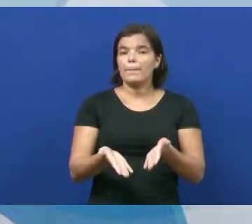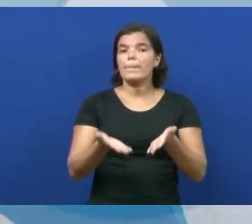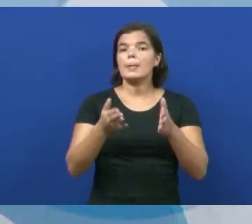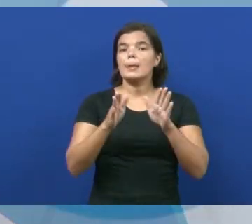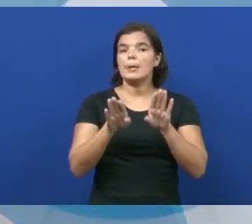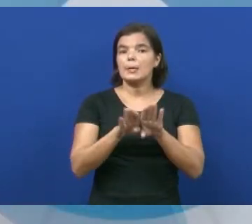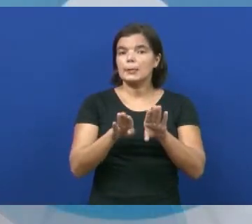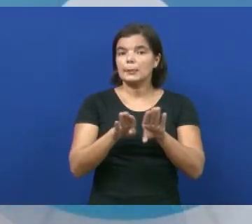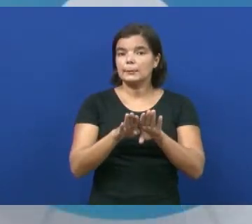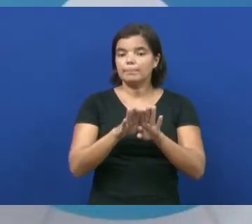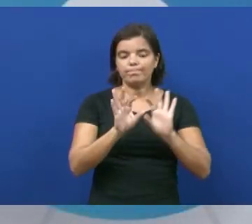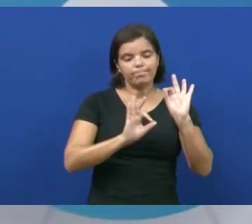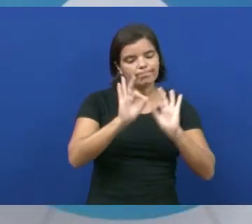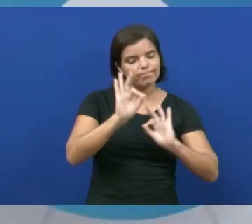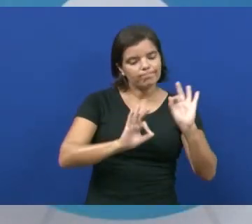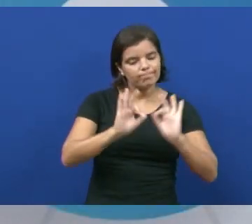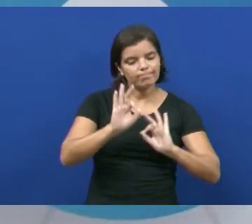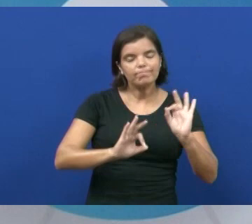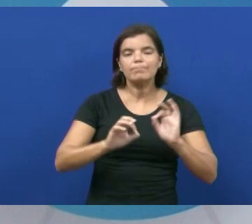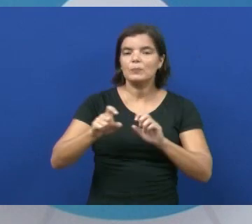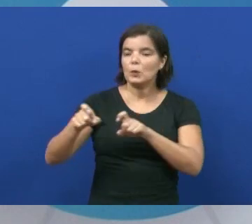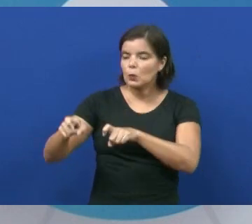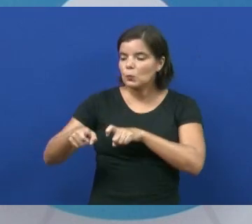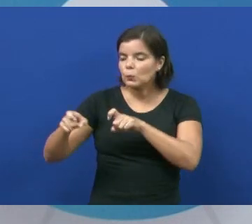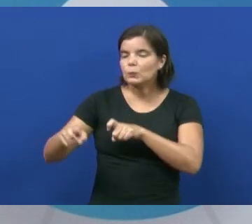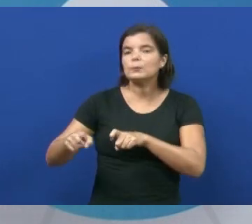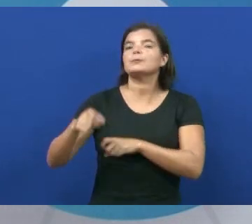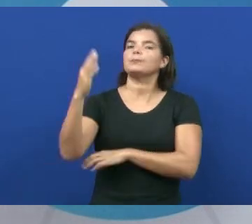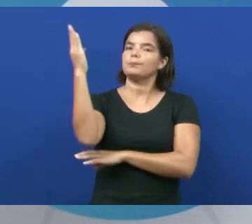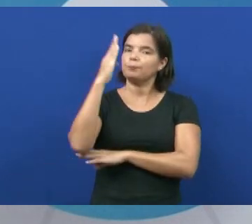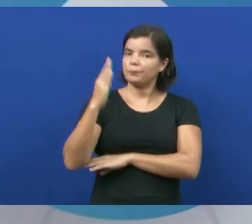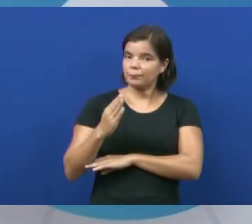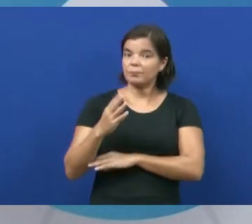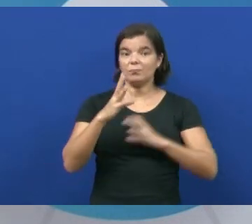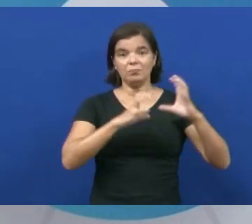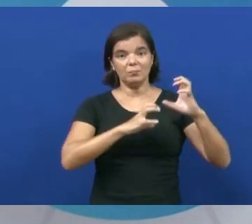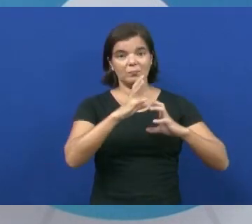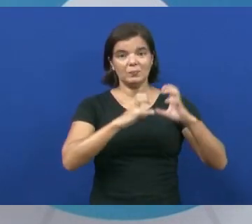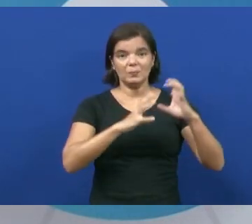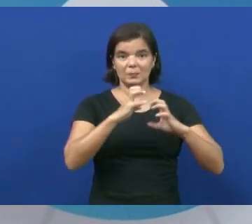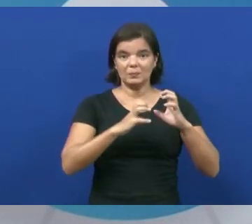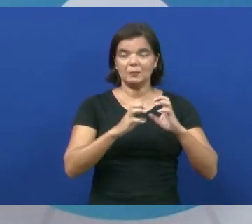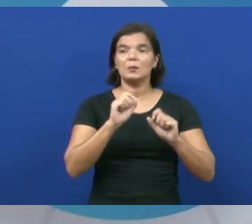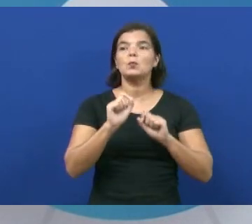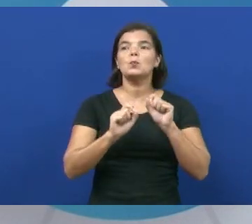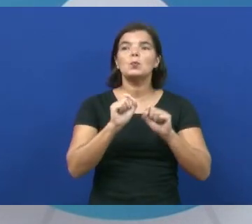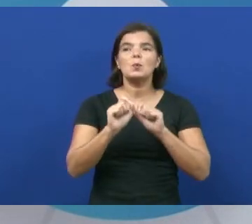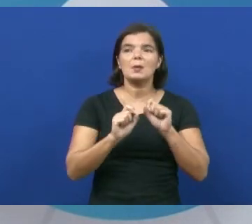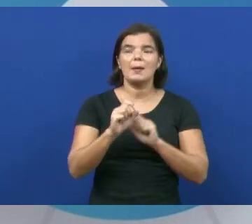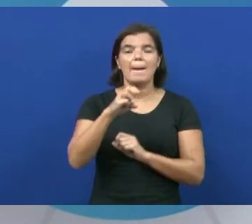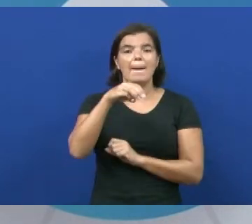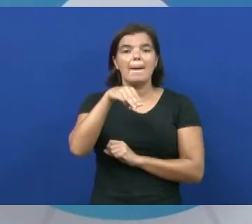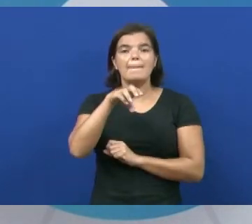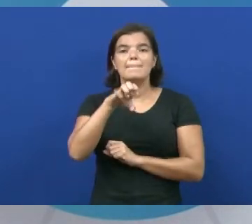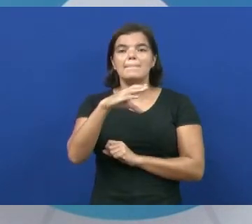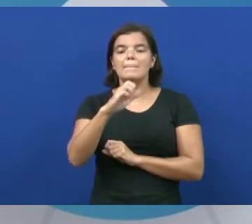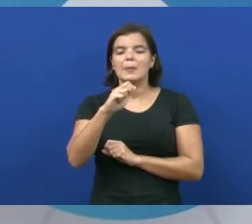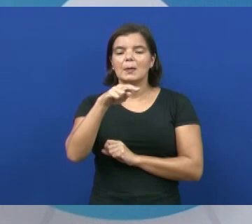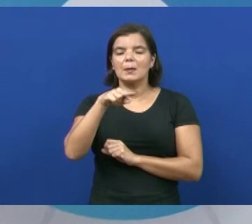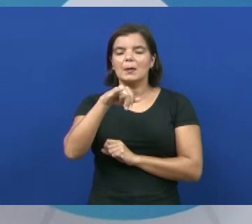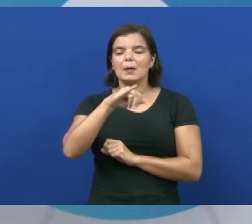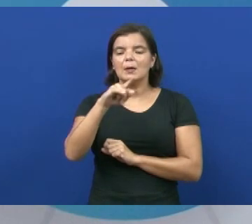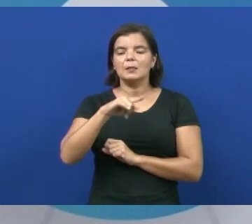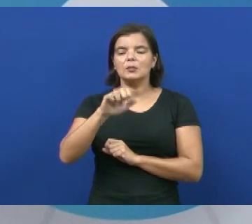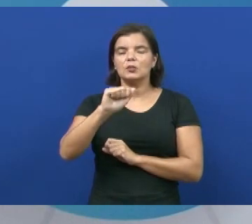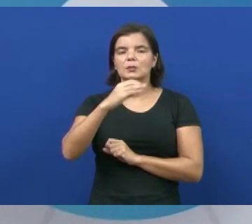à questão da estrutura fundiária brasileira e os conflitos sociais seria a questão da mecanização e a utilização